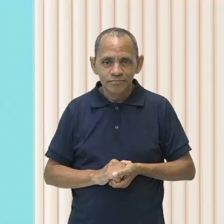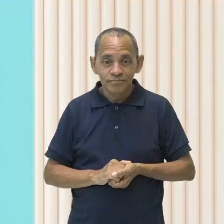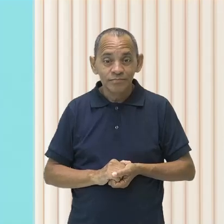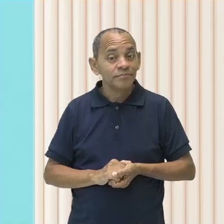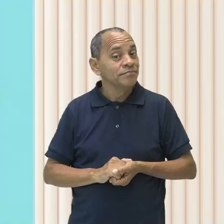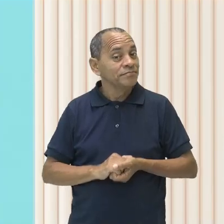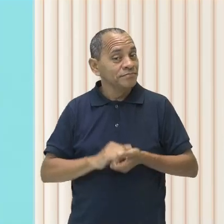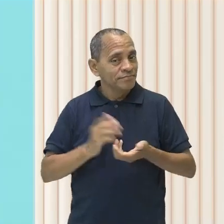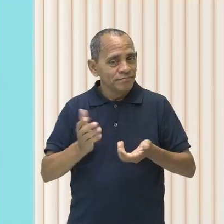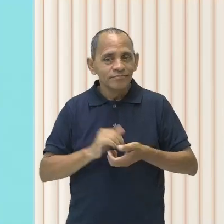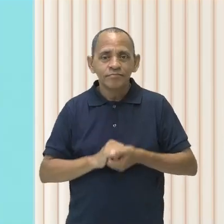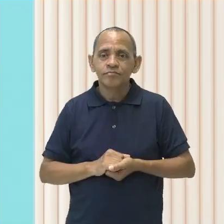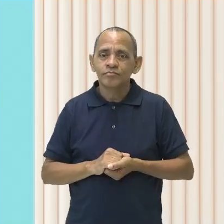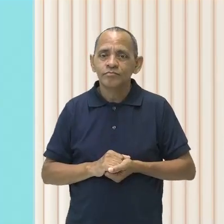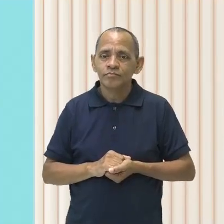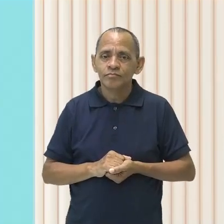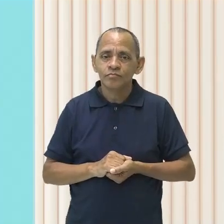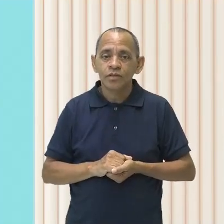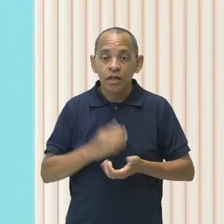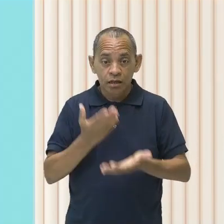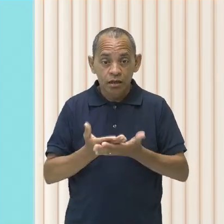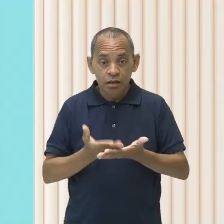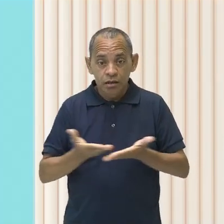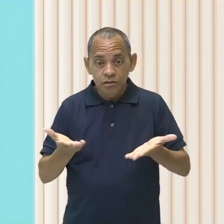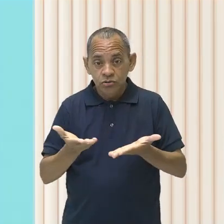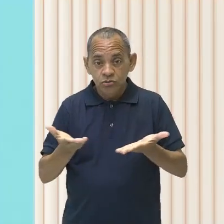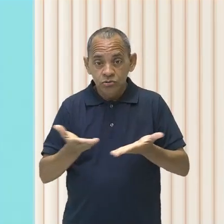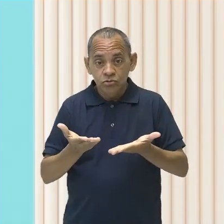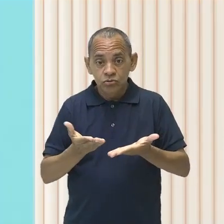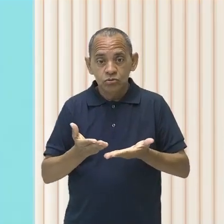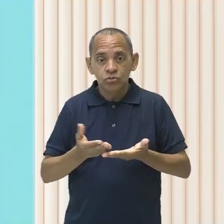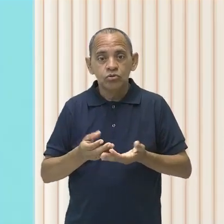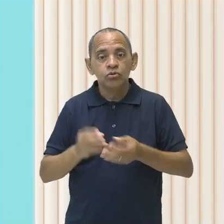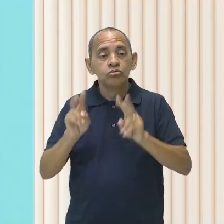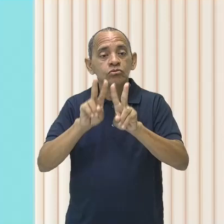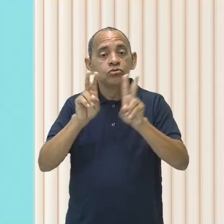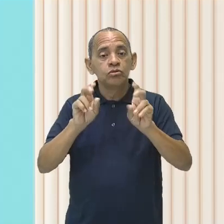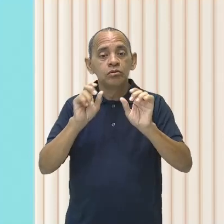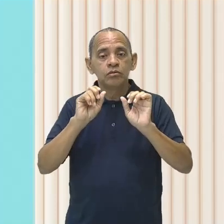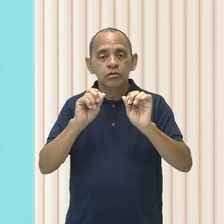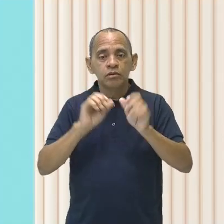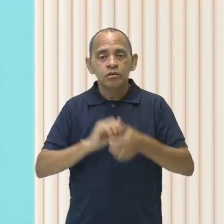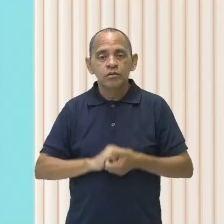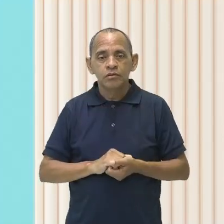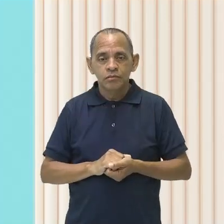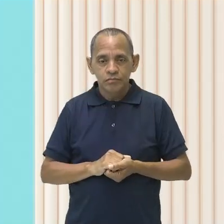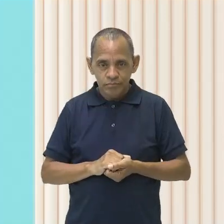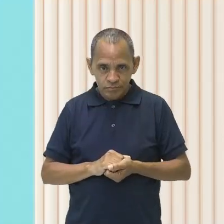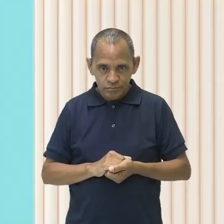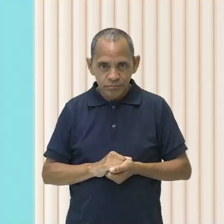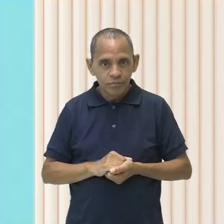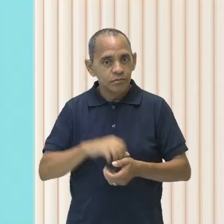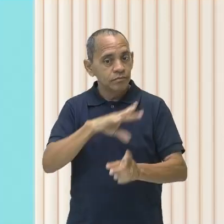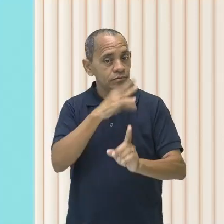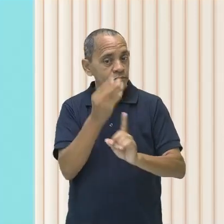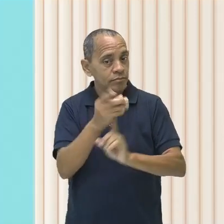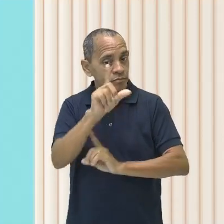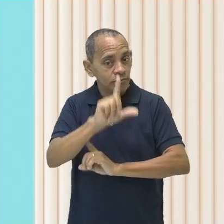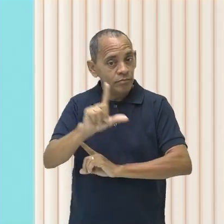Muito bem, nossa aula hoje vai falar sobre arte, literatura,